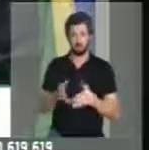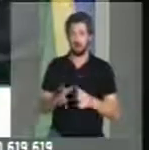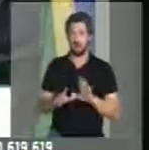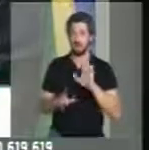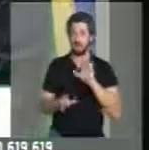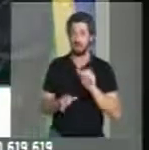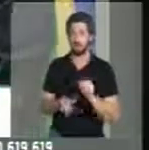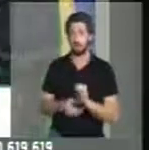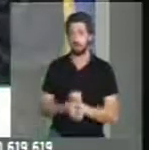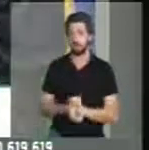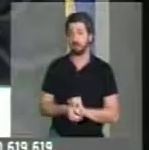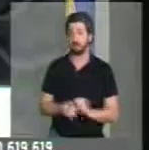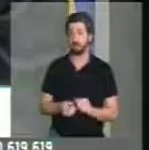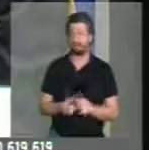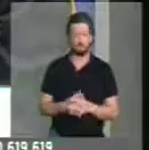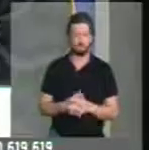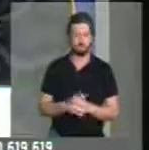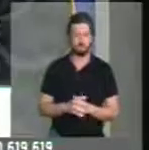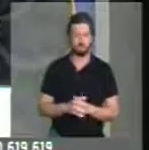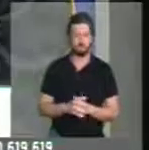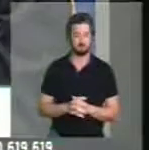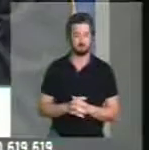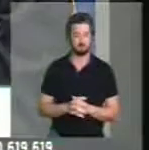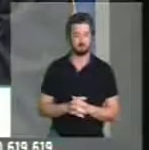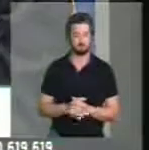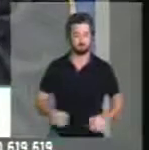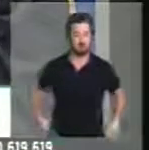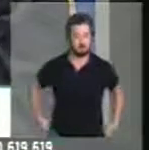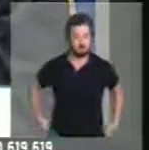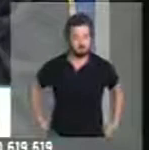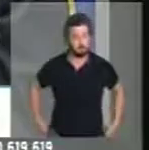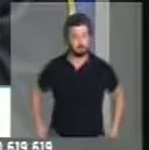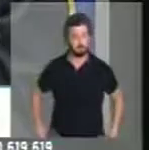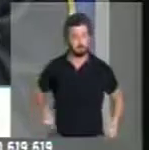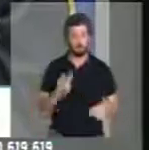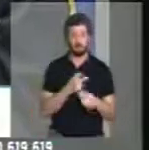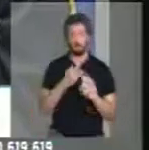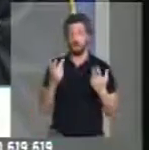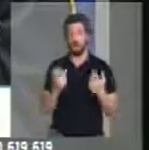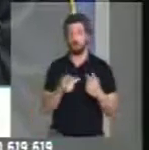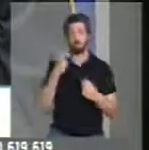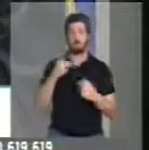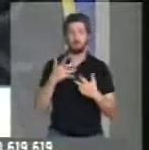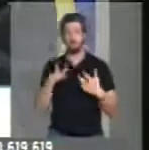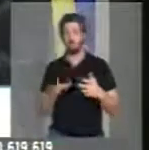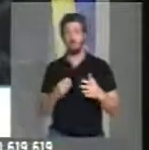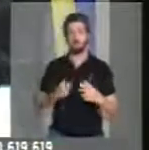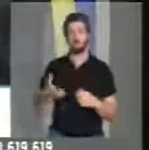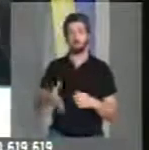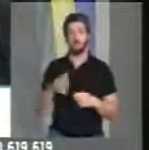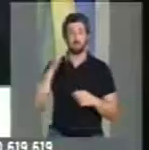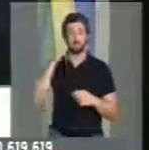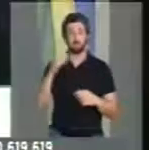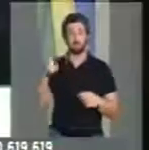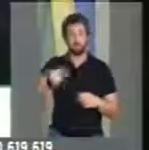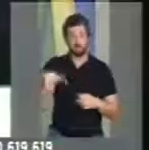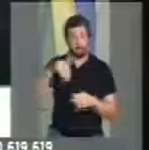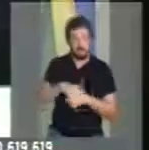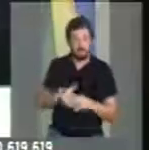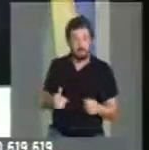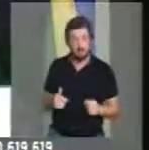Aliás, quando o PMDB fez biquinho e disse que não queria mais participar da chapa da Dilma na